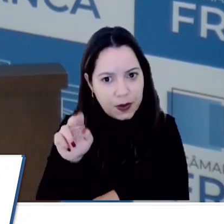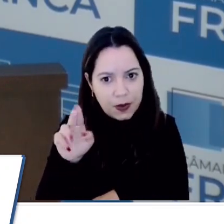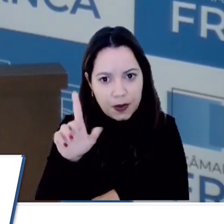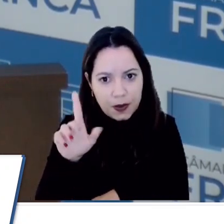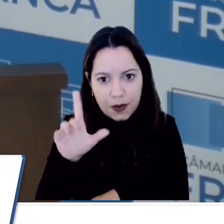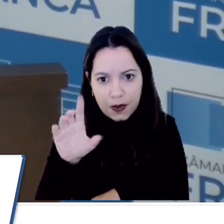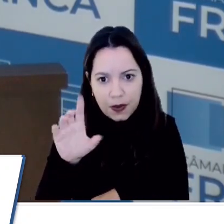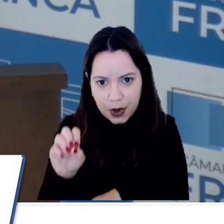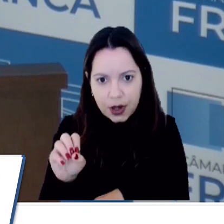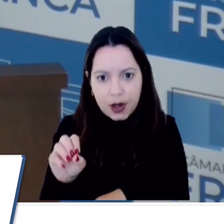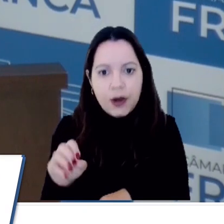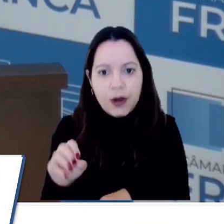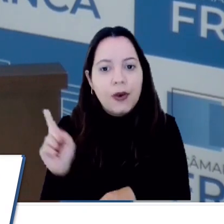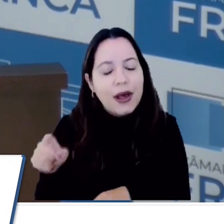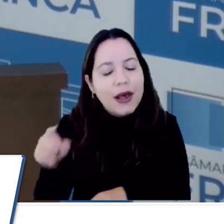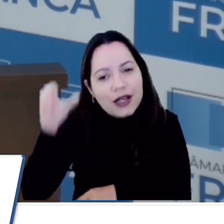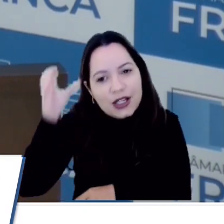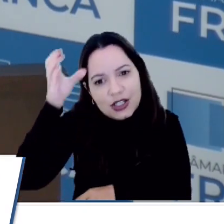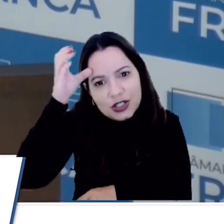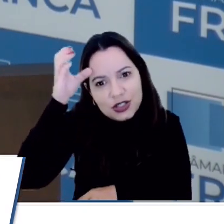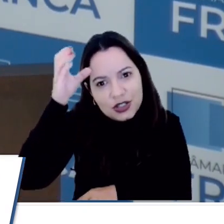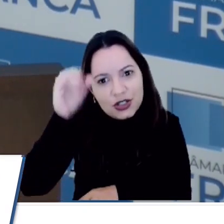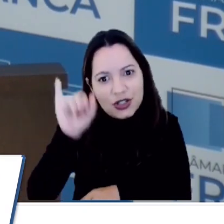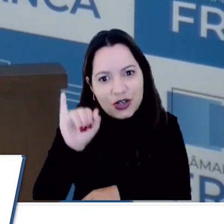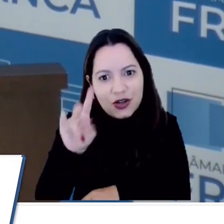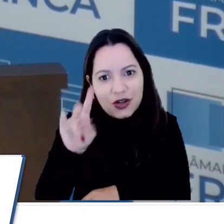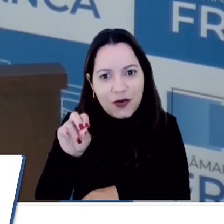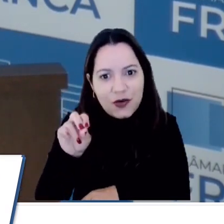A tia Ivone é aquele tipo de pessoa que